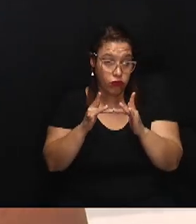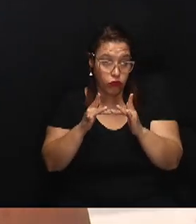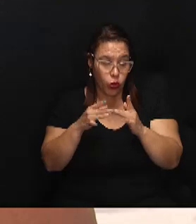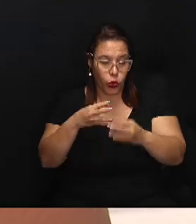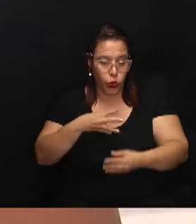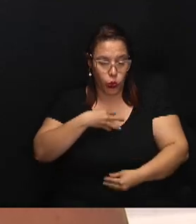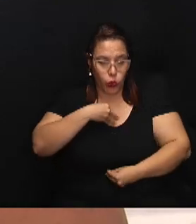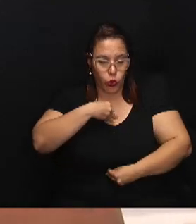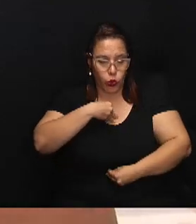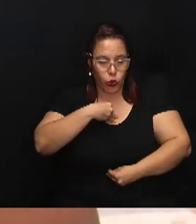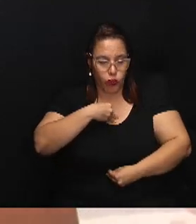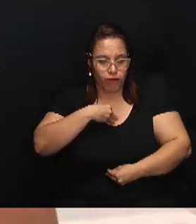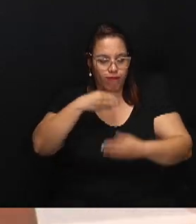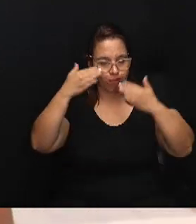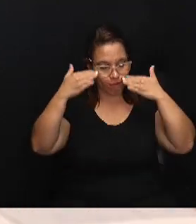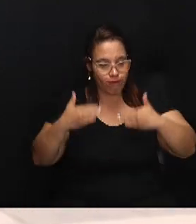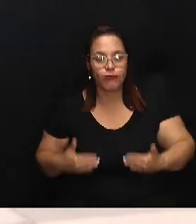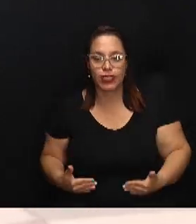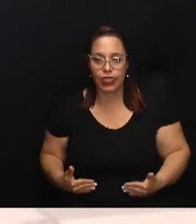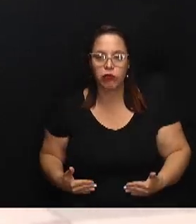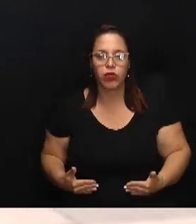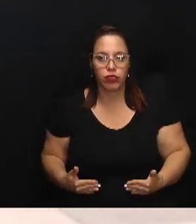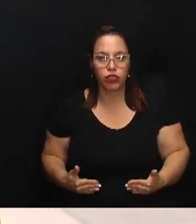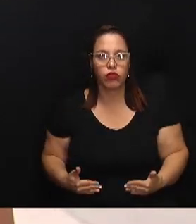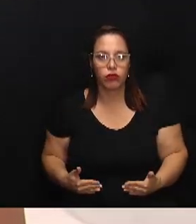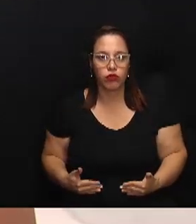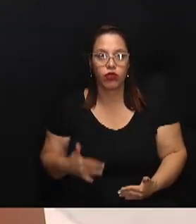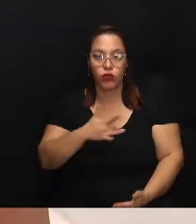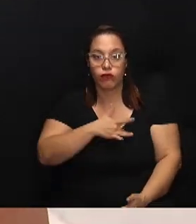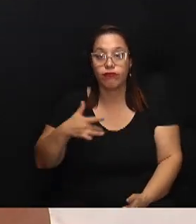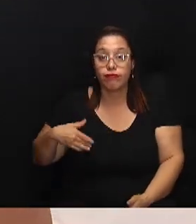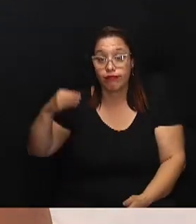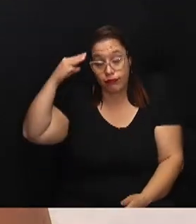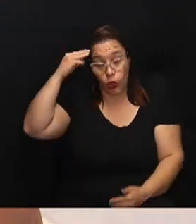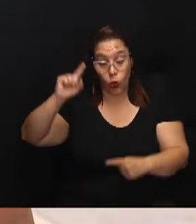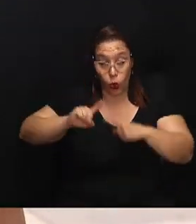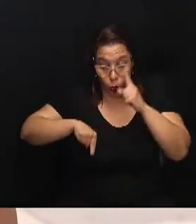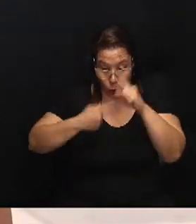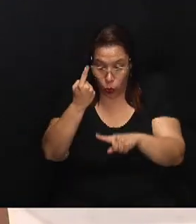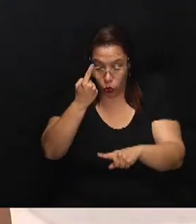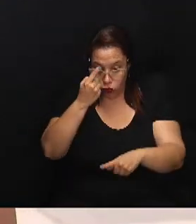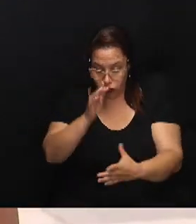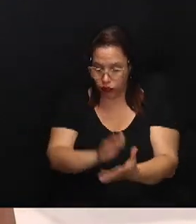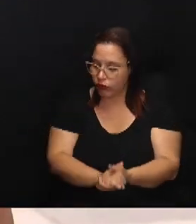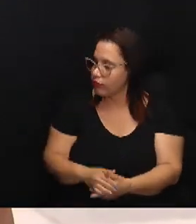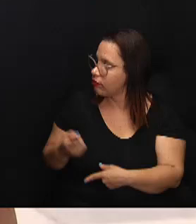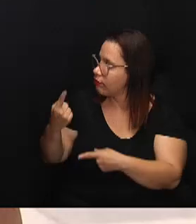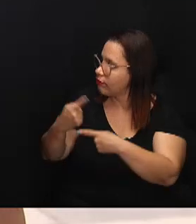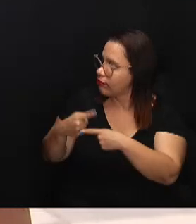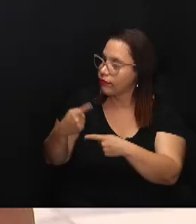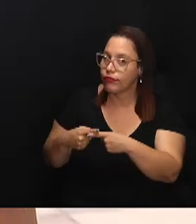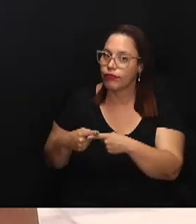espiritualmente, fisicamente, que a saúde mental prospera, entendeu? Por